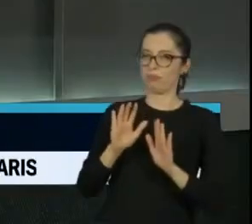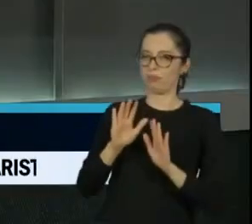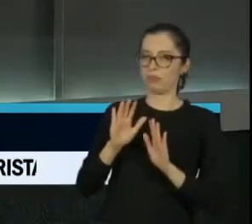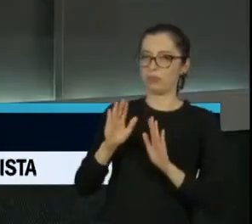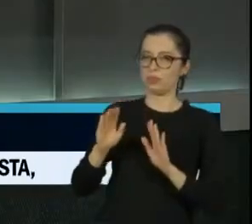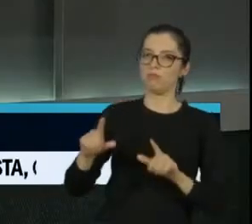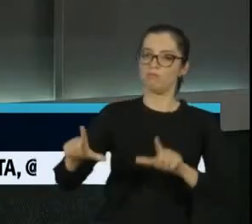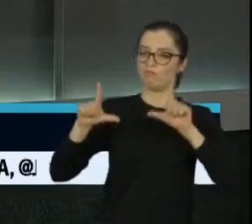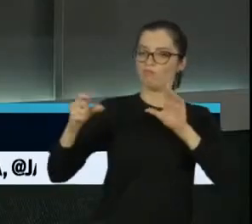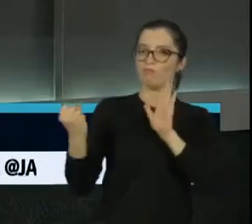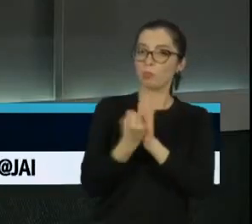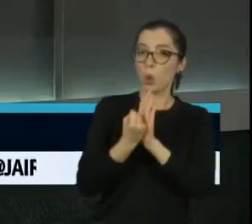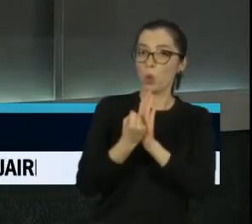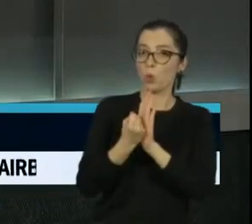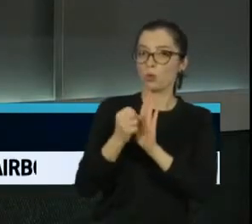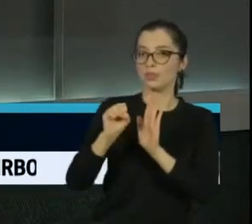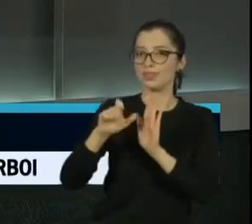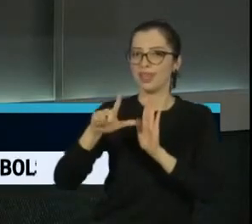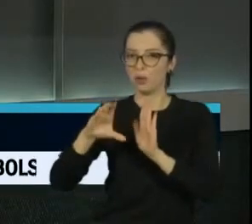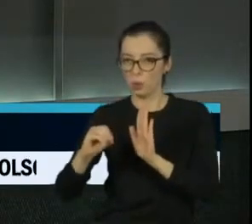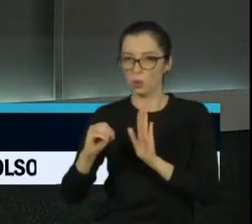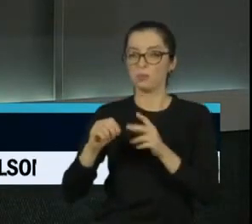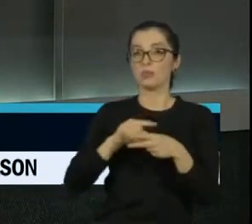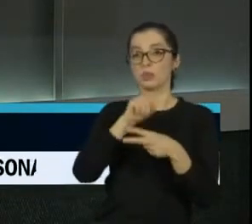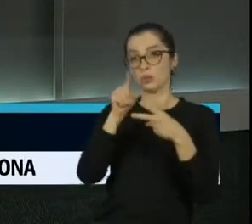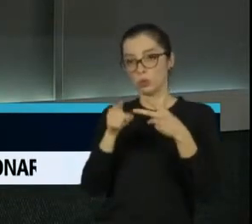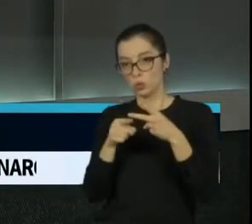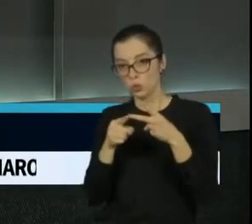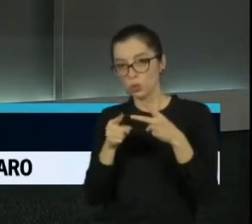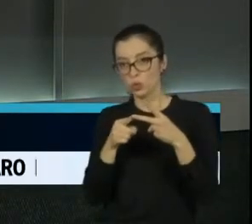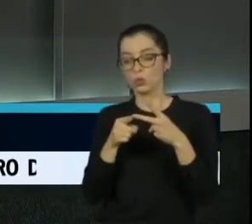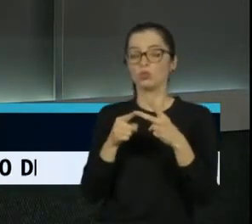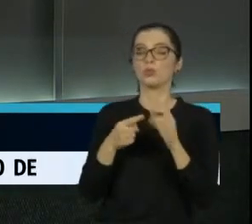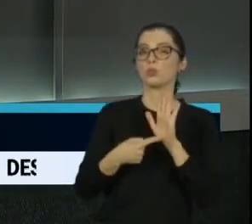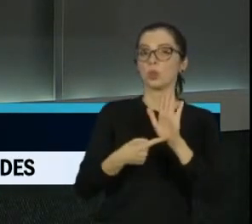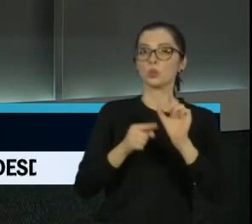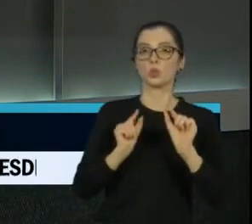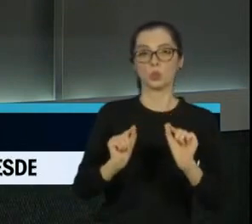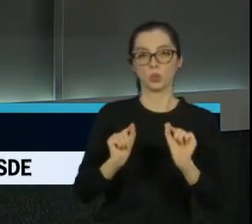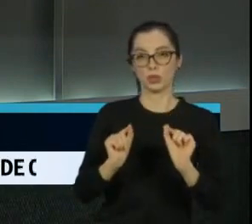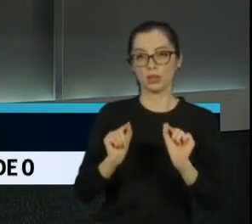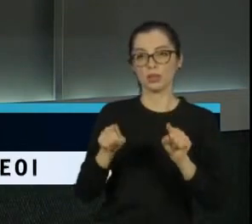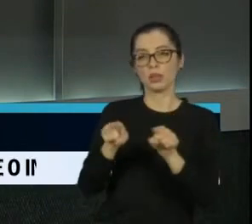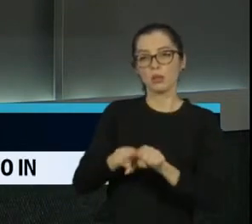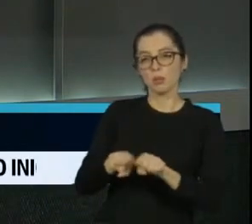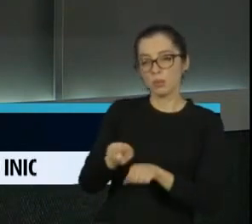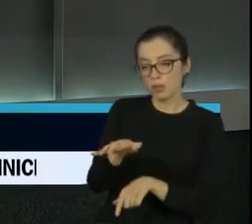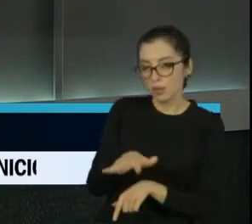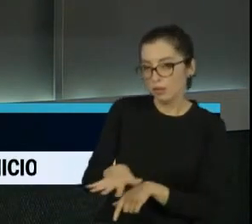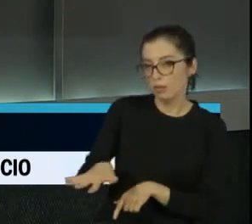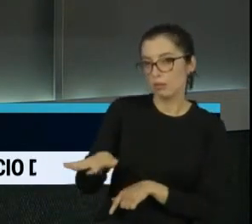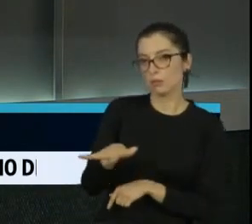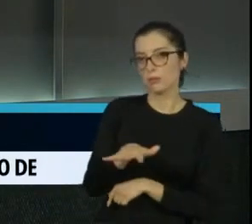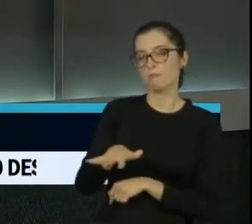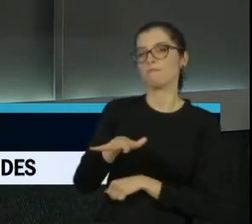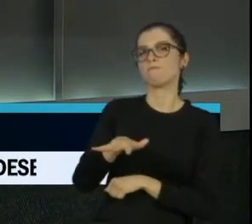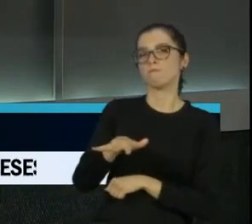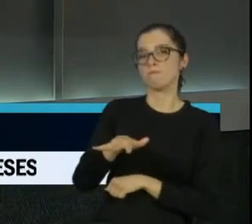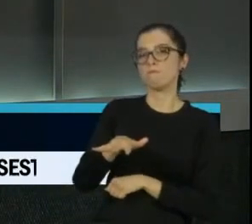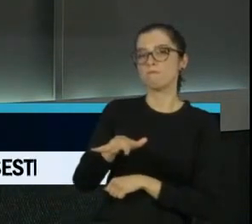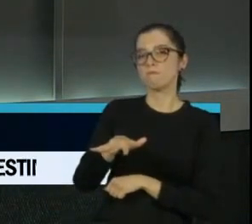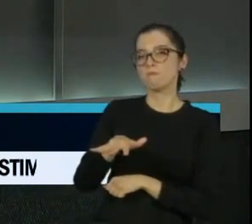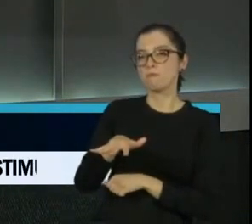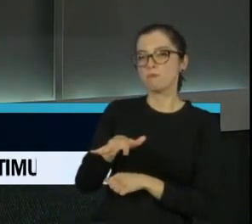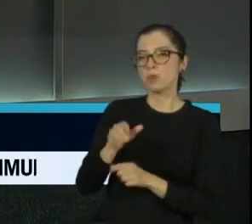a regularização fundiária, é uma coisa fundamental para o equilíbrio da região, e o apoio à